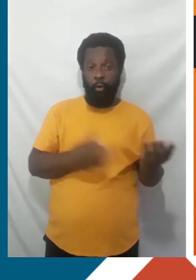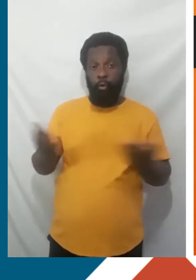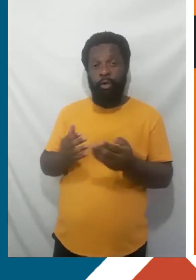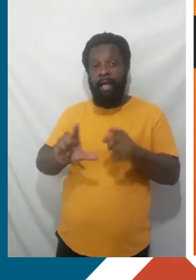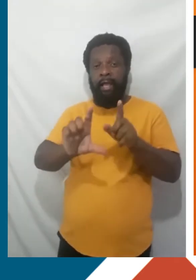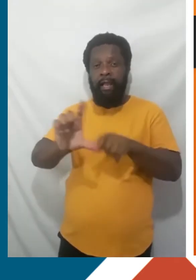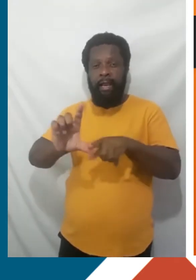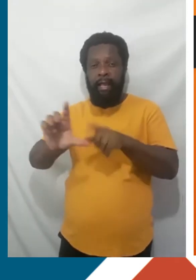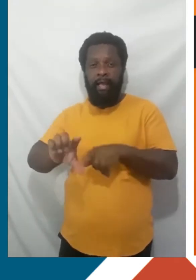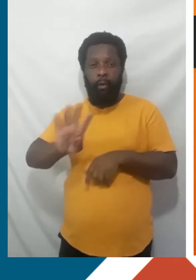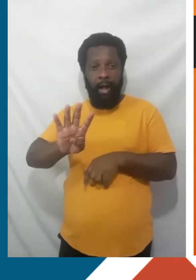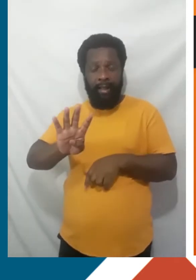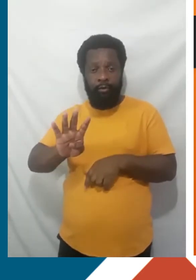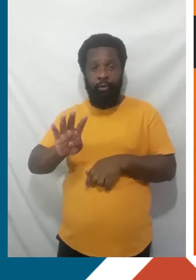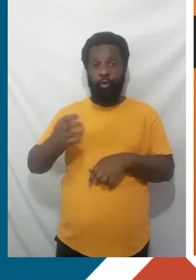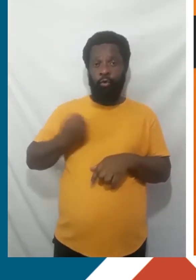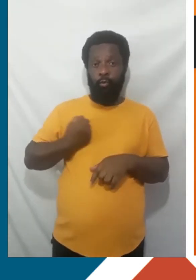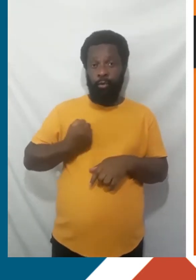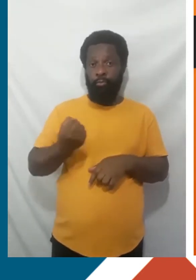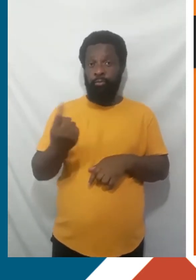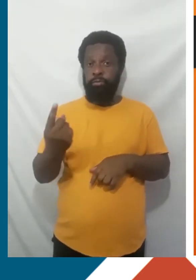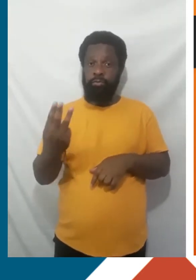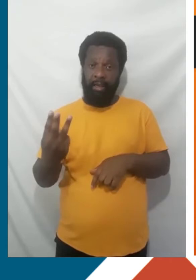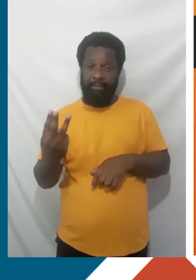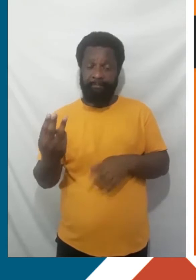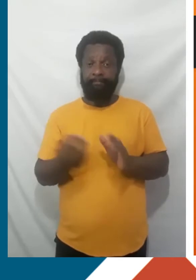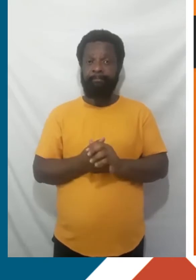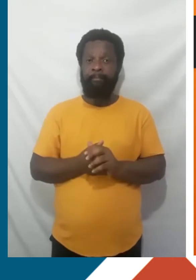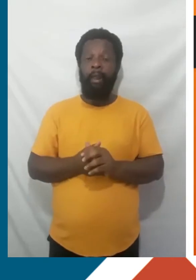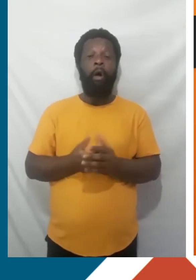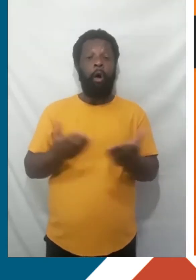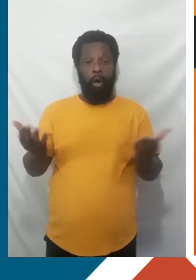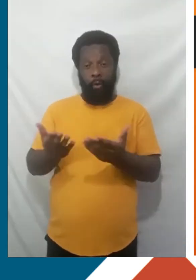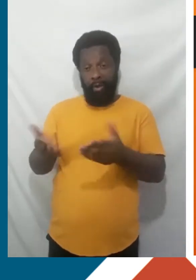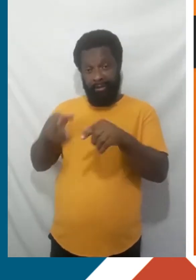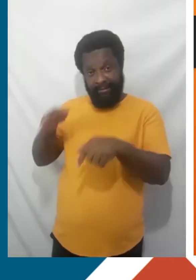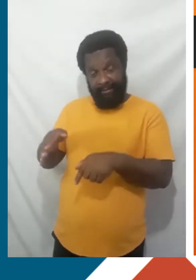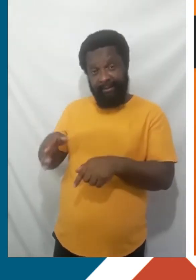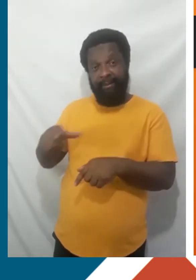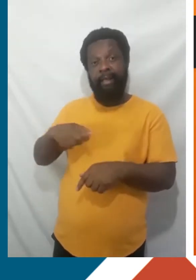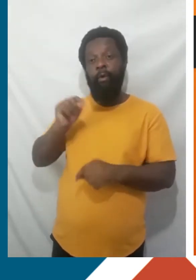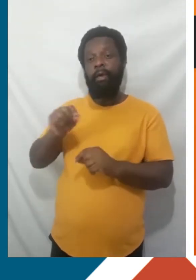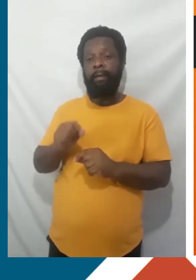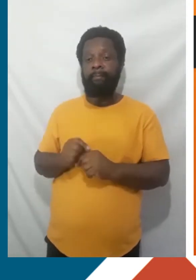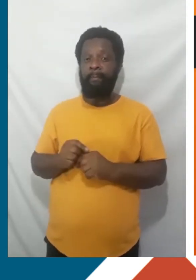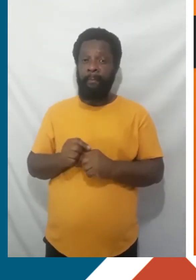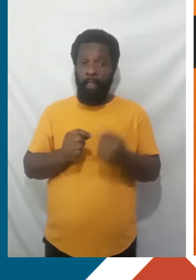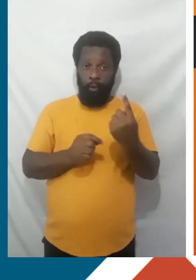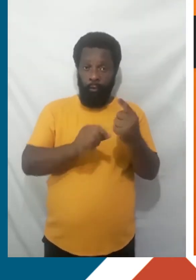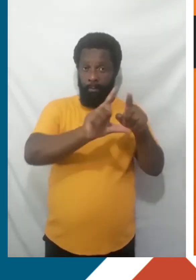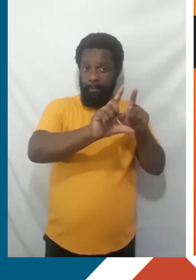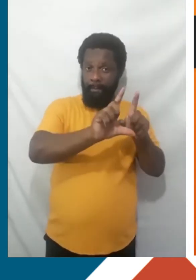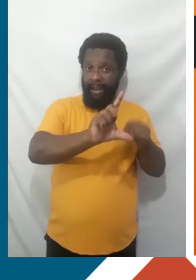atual, 4 letras e 3 dígitos. Então, começando pelo atual, temos que, para